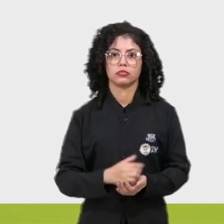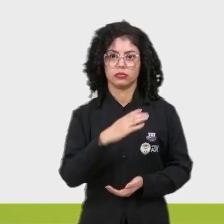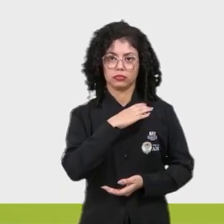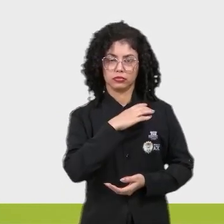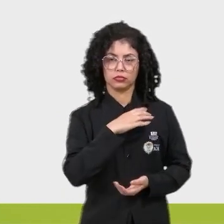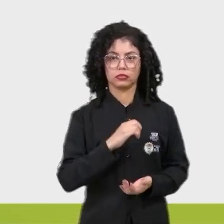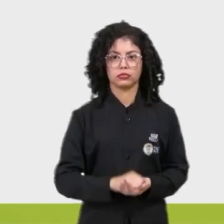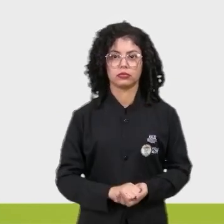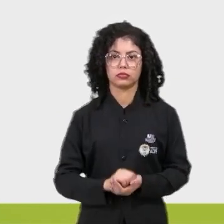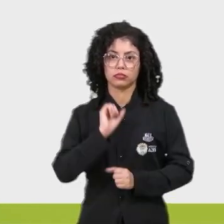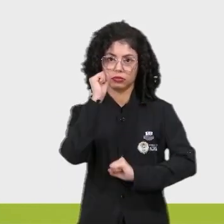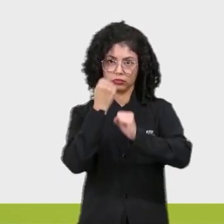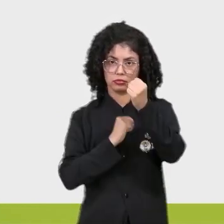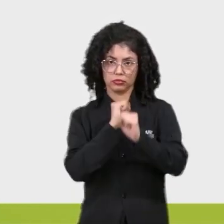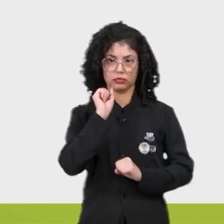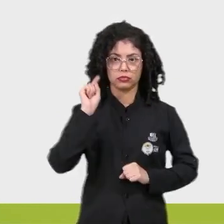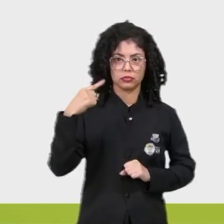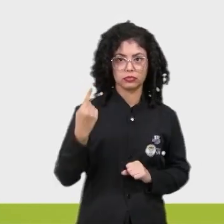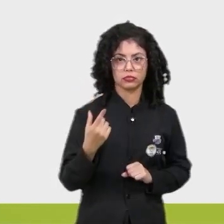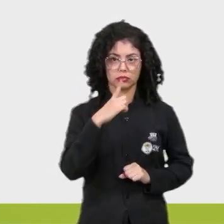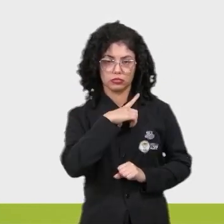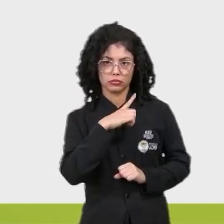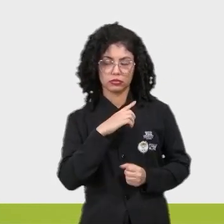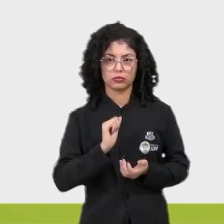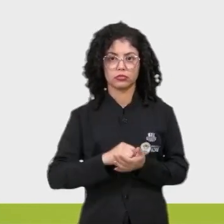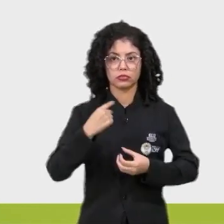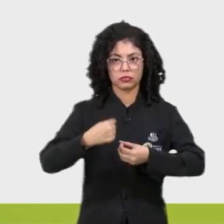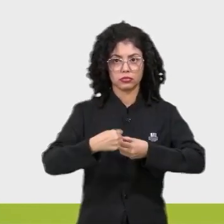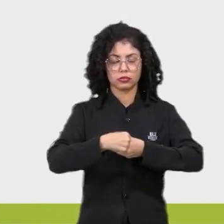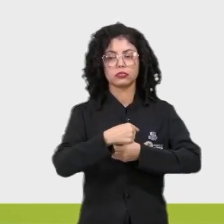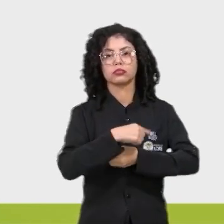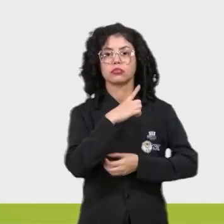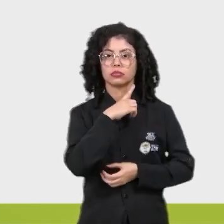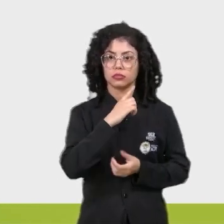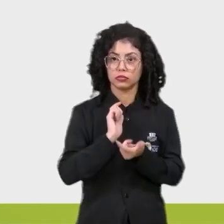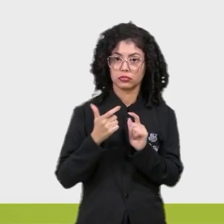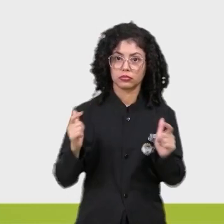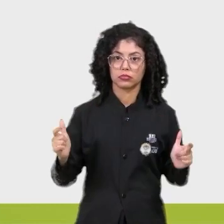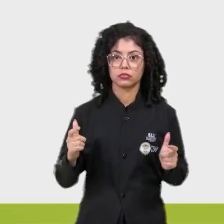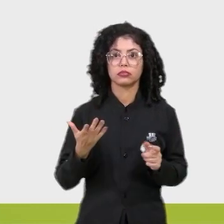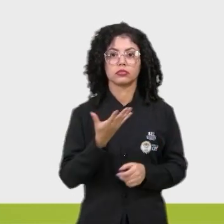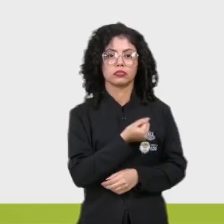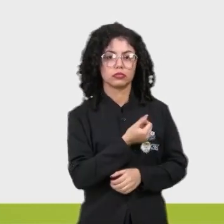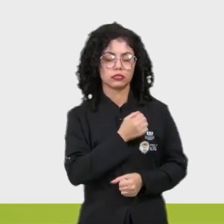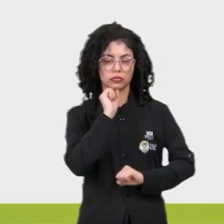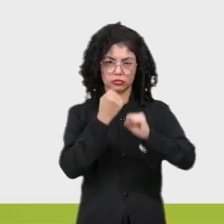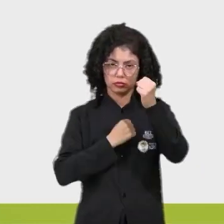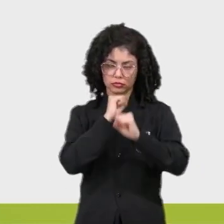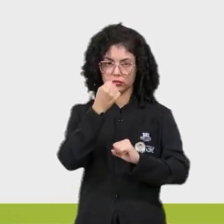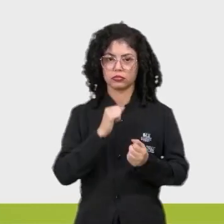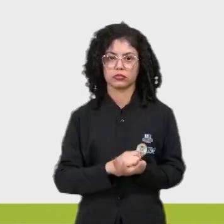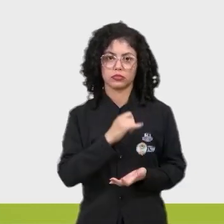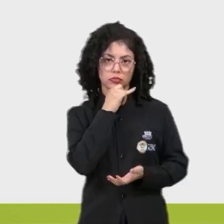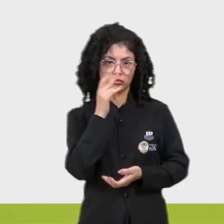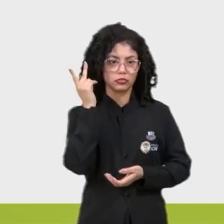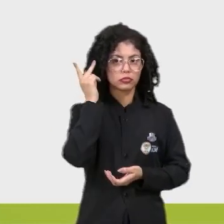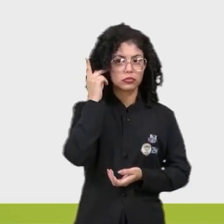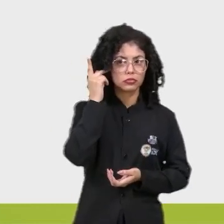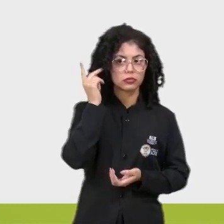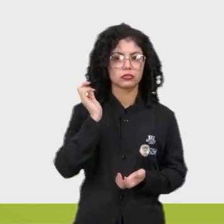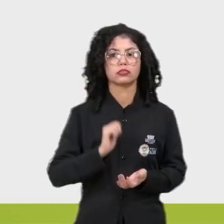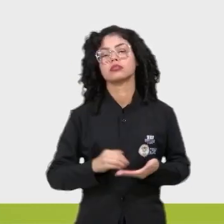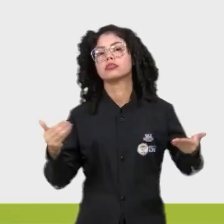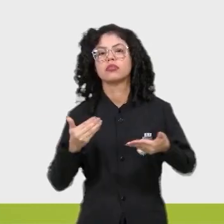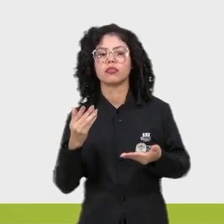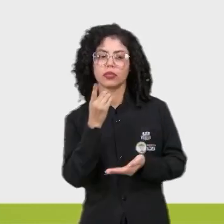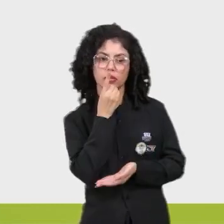podem ser industriais, aquelas cidades que os municípios concentram aí grandes indústrias, tá? Então, exemplo, São Paulo. São Paulo, hoje